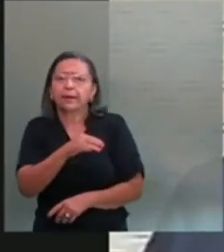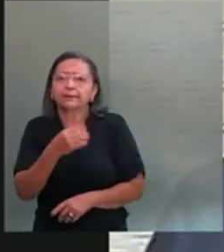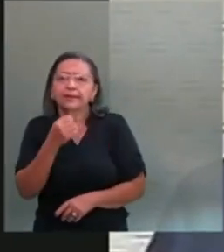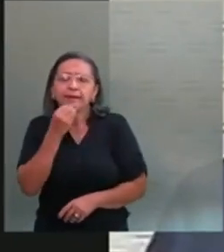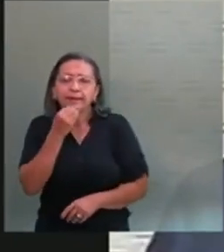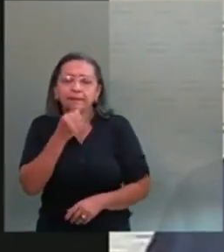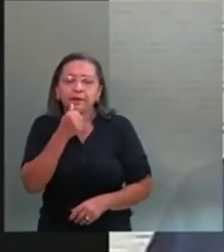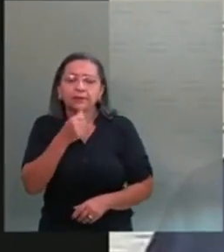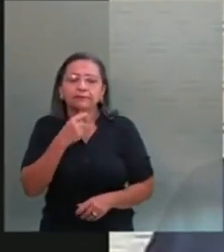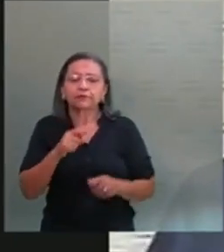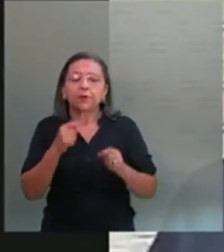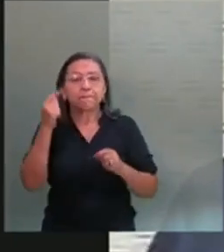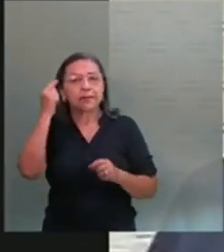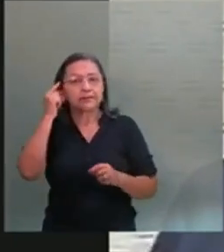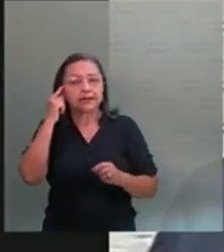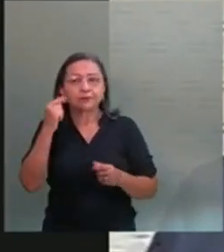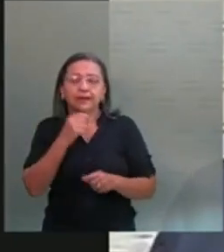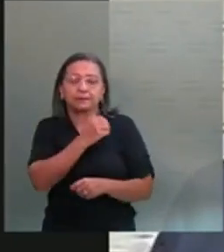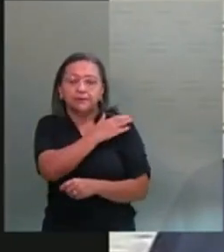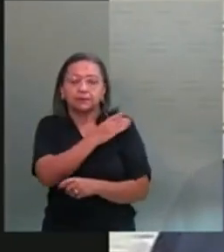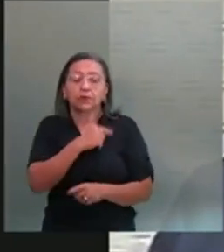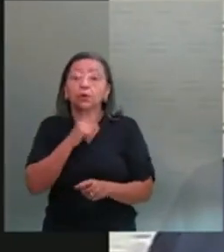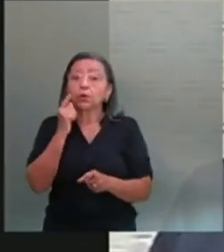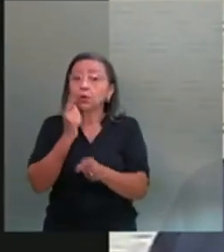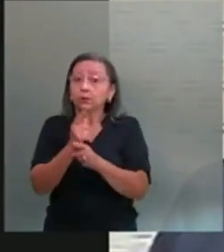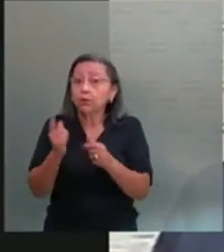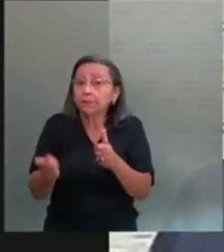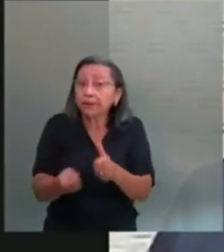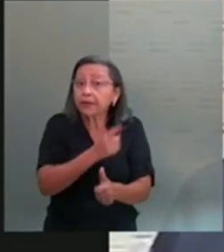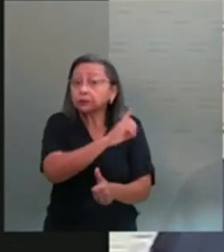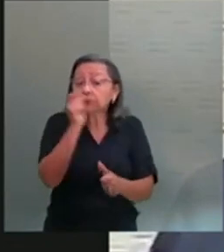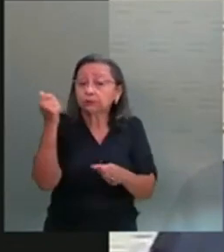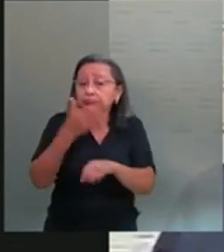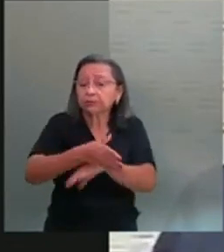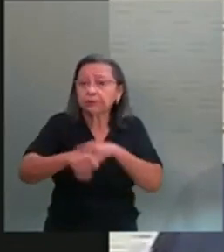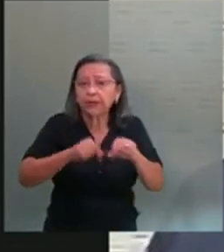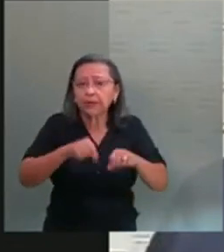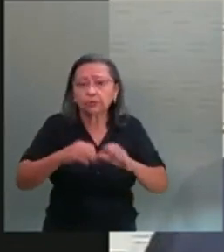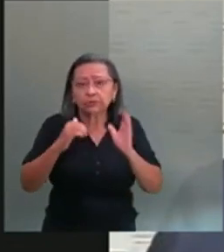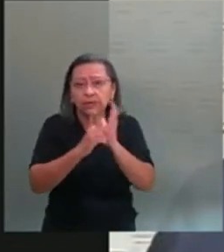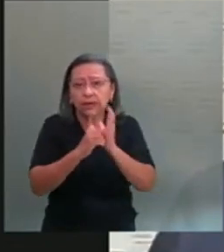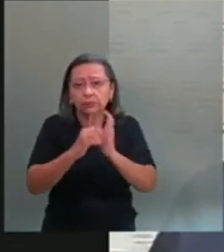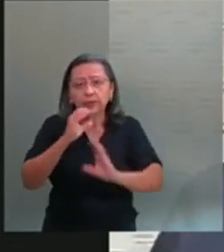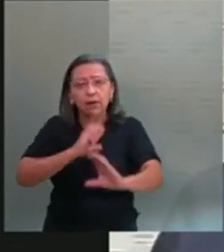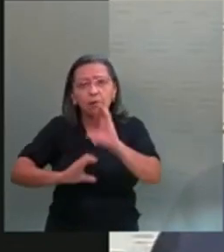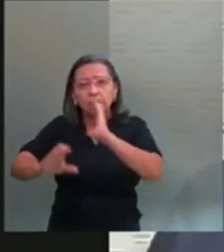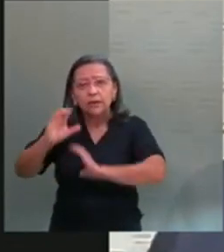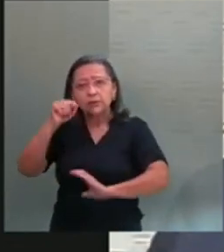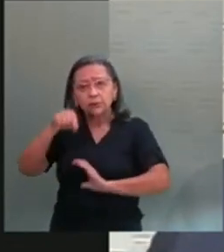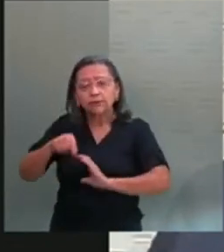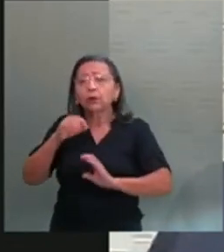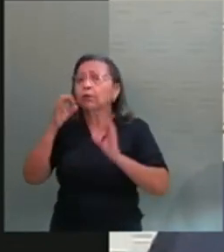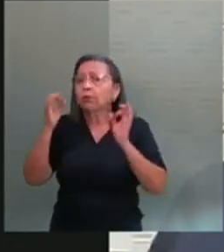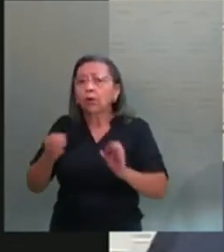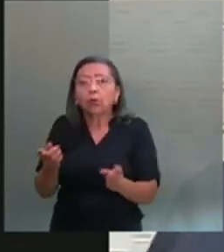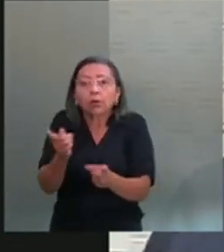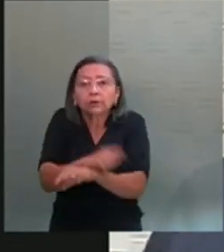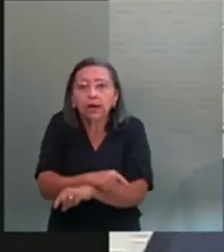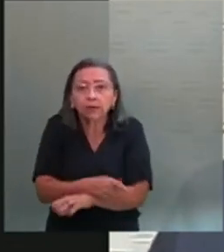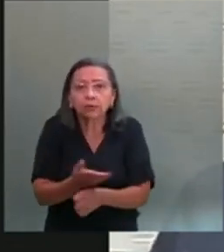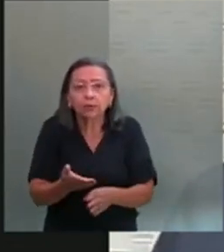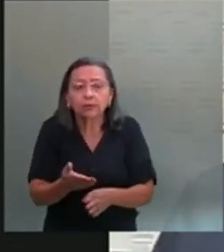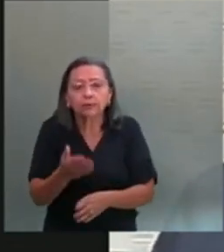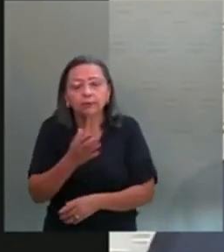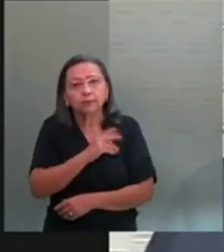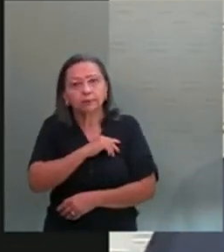inteiramente enganado. O que eu encontrei desde o primeiro dia de trabalho aqui no Senado, na comunicação do Senado, foi justamente o contrário.